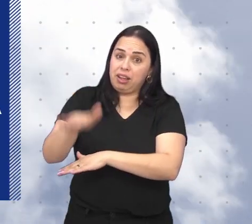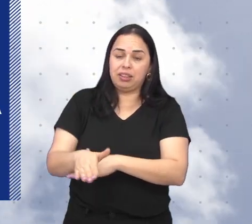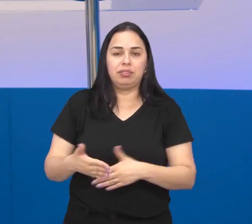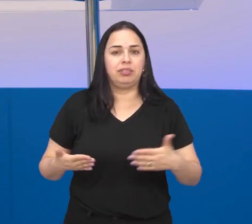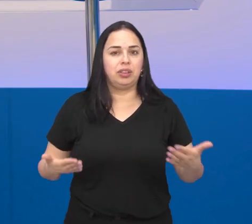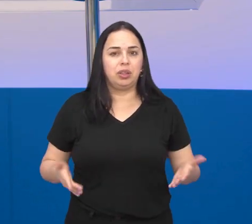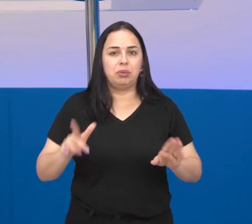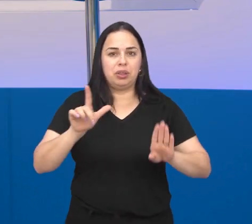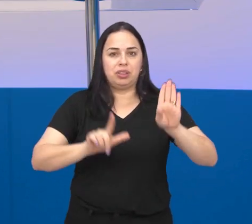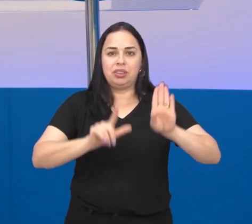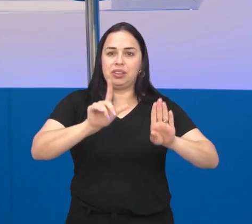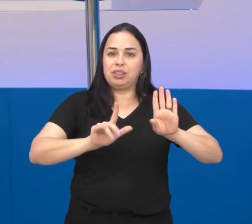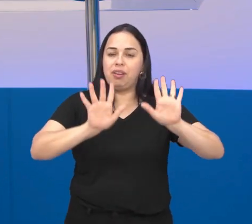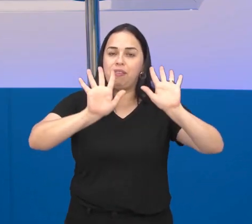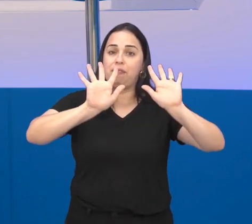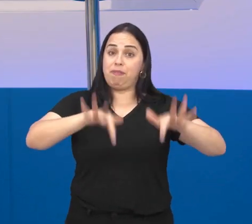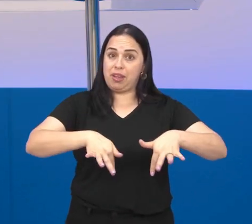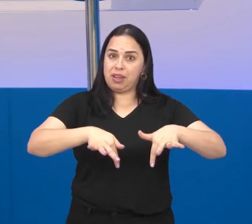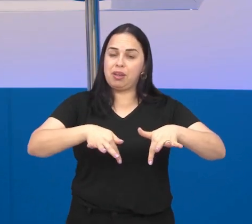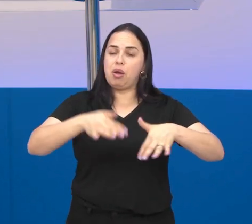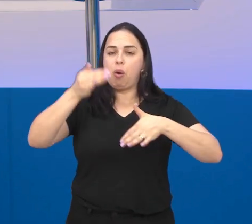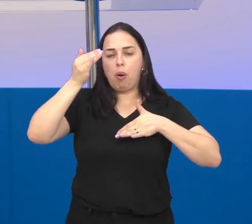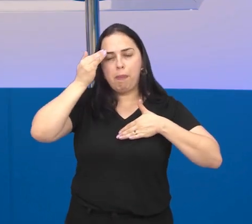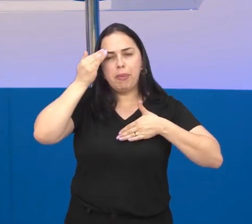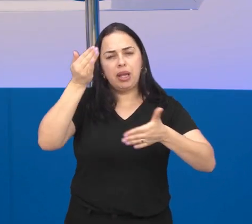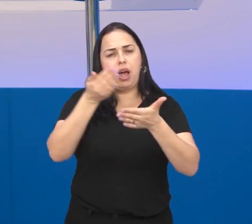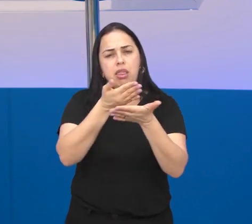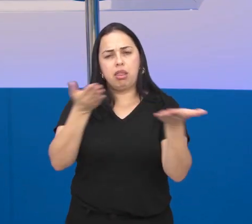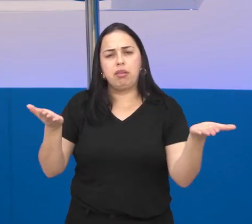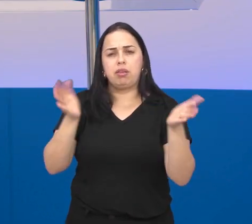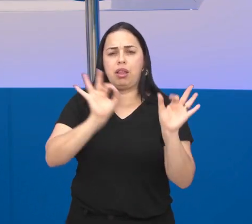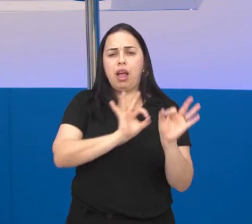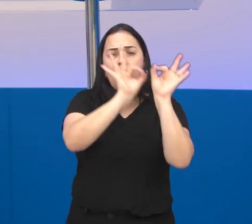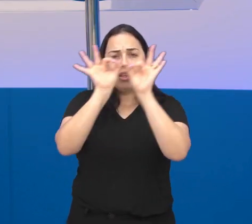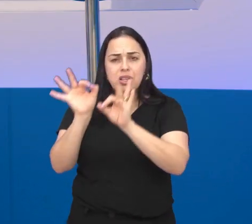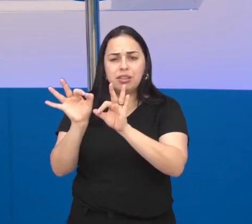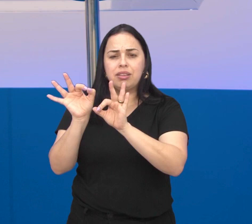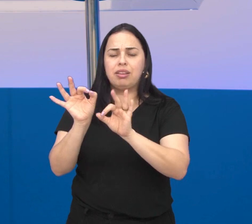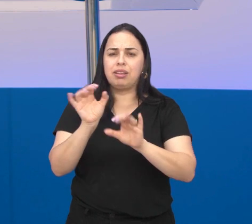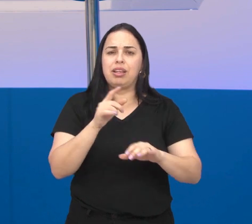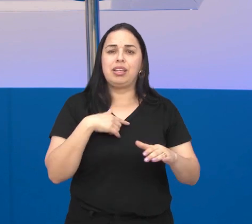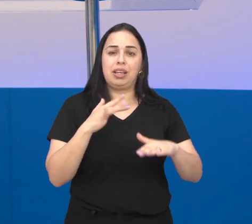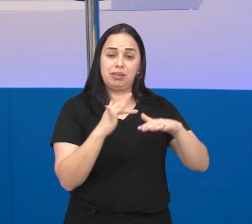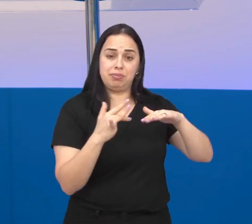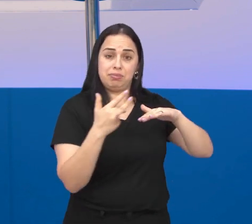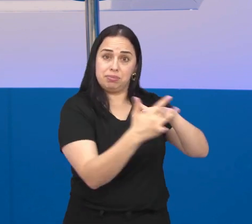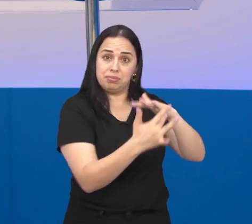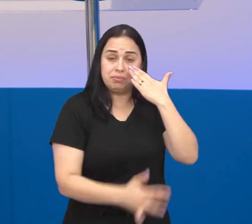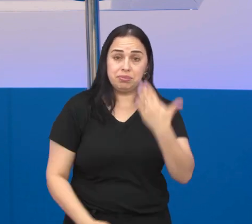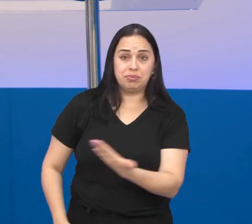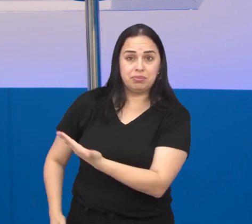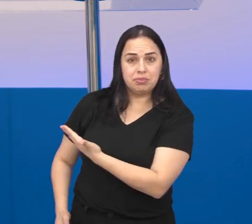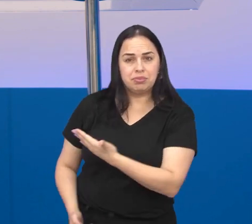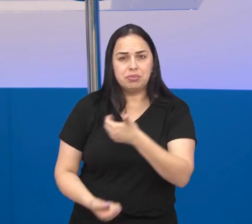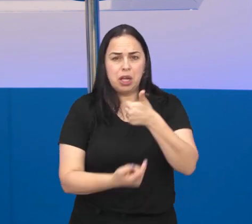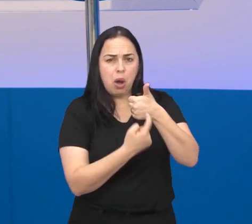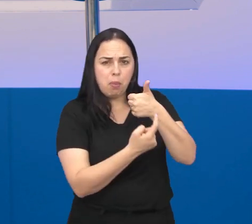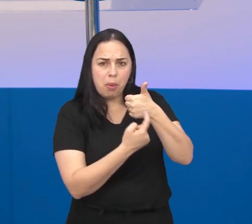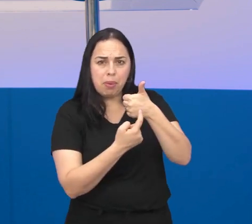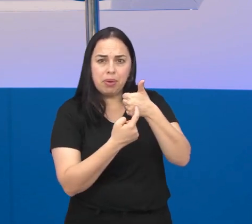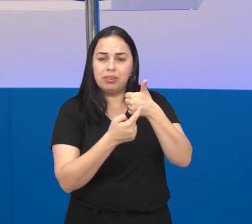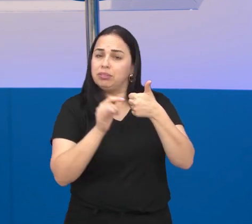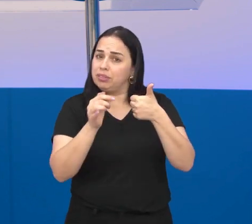dia. E chegou ao fim o boletim desta terça-feira. Muito obrigado pela sua companhia. Aqui na tela estão as nossas redes